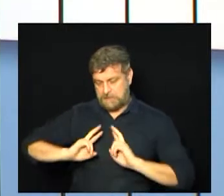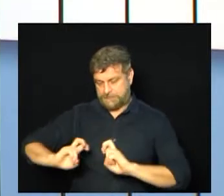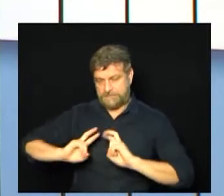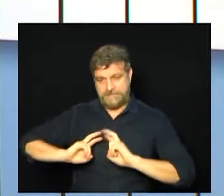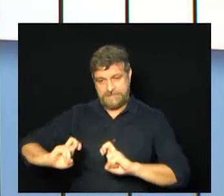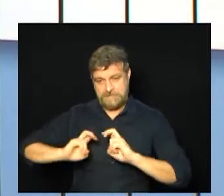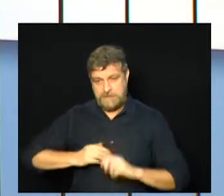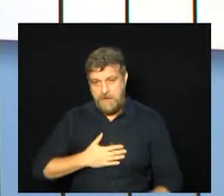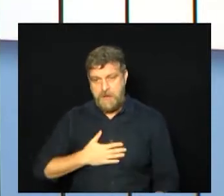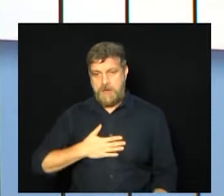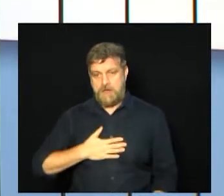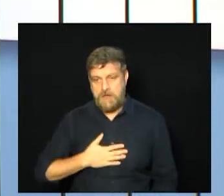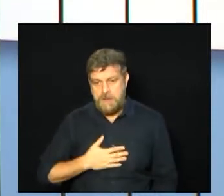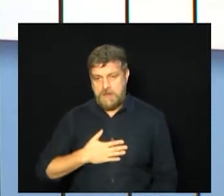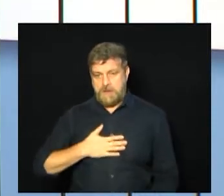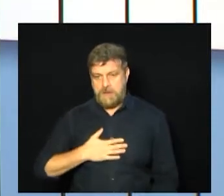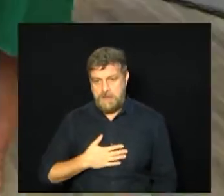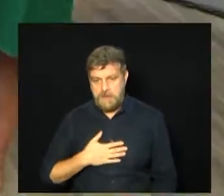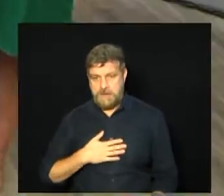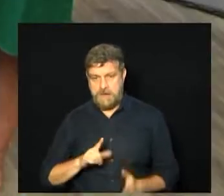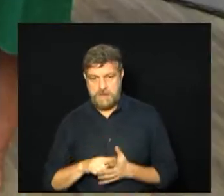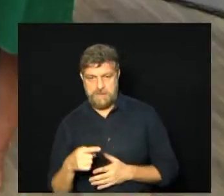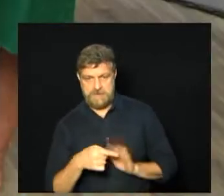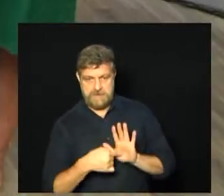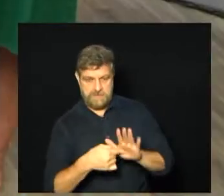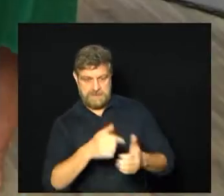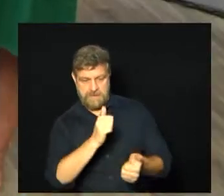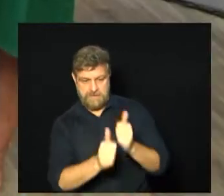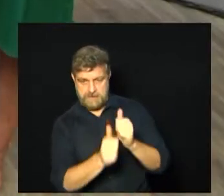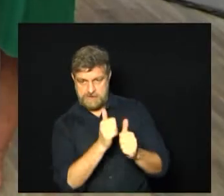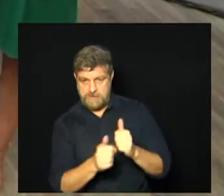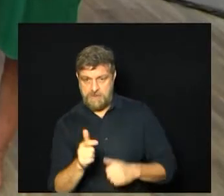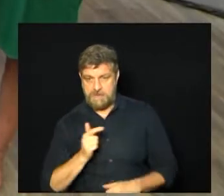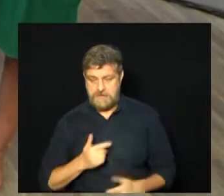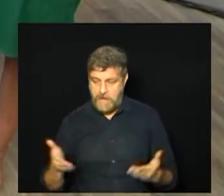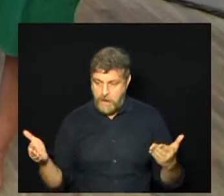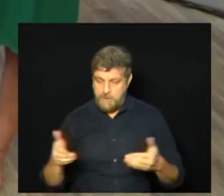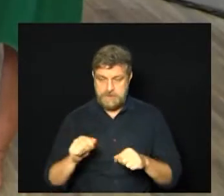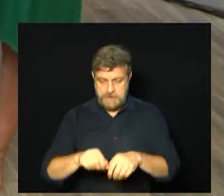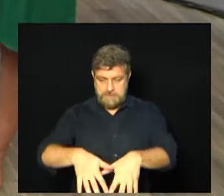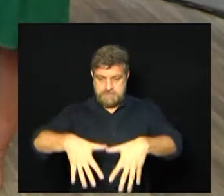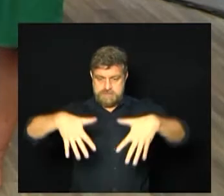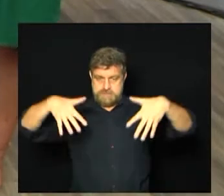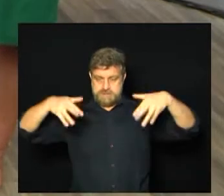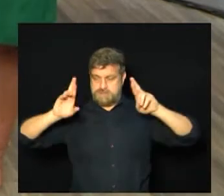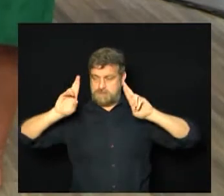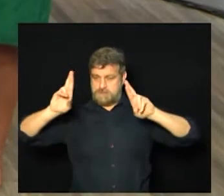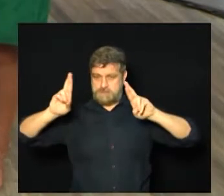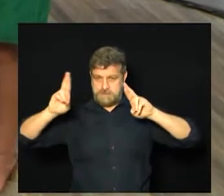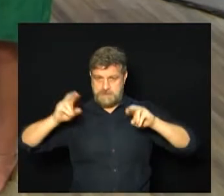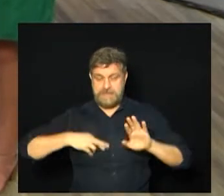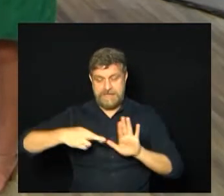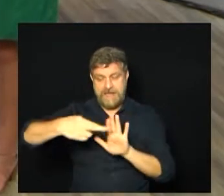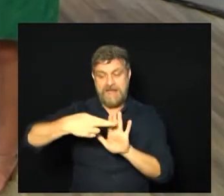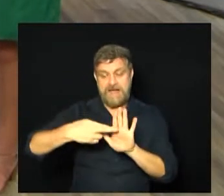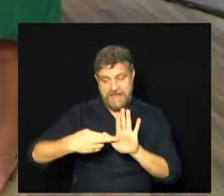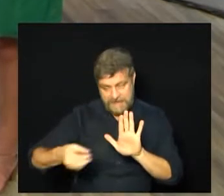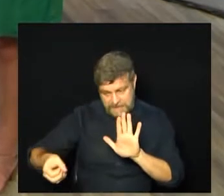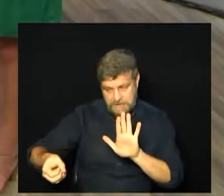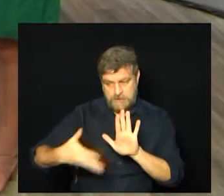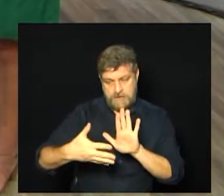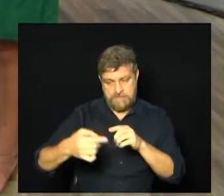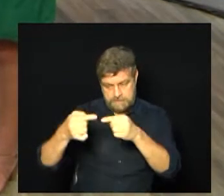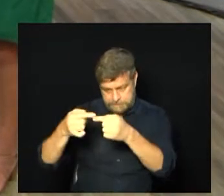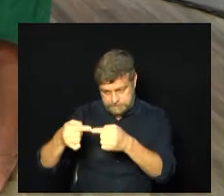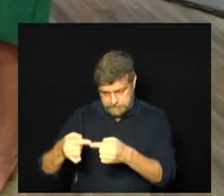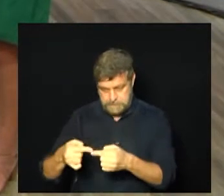sintoma respiratório. Você falou que daqui a pouco traz o futebol, que inclusive a partir de hoje já ganha torcida, é dentro dessas novas regras, Gabriel.